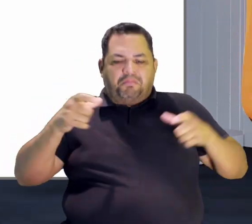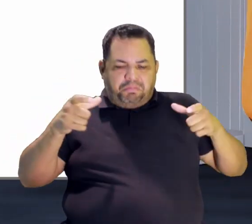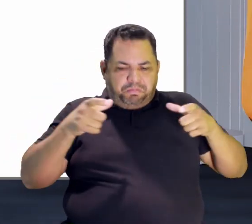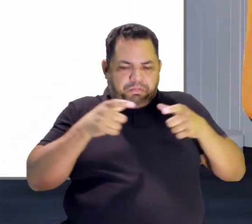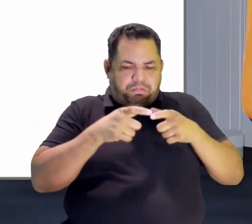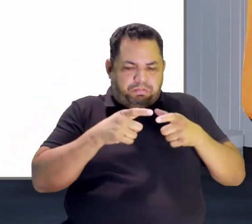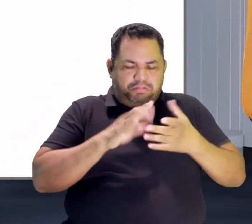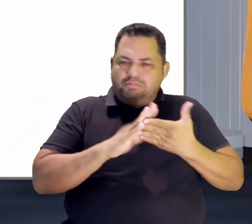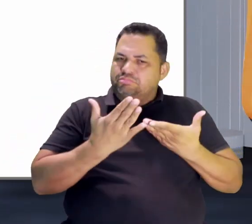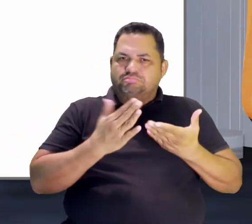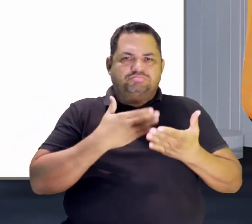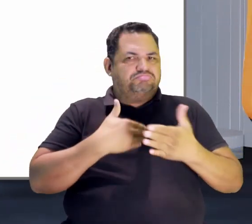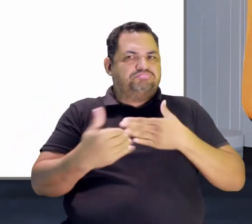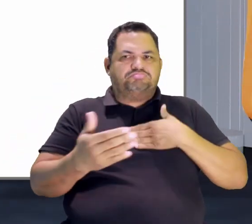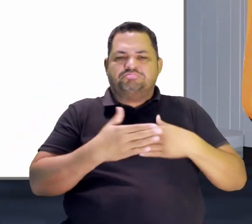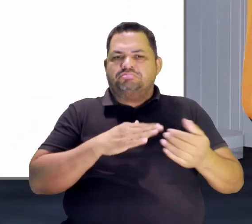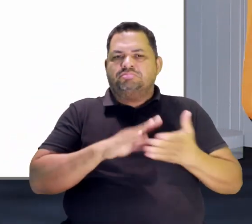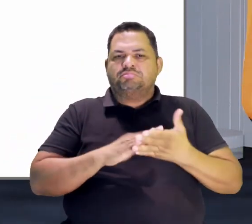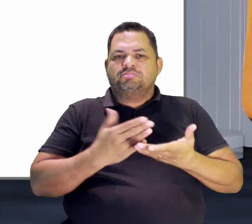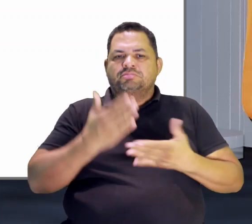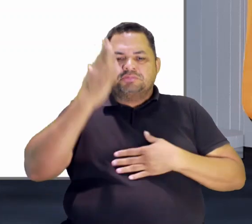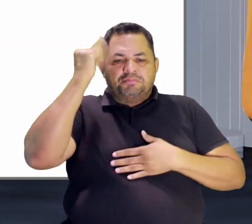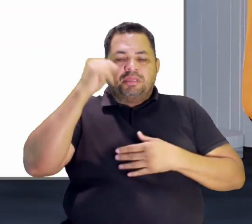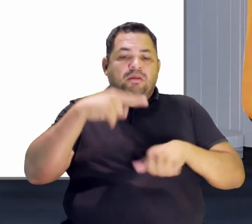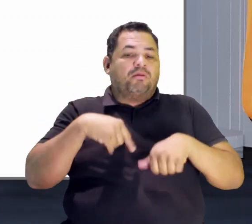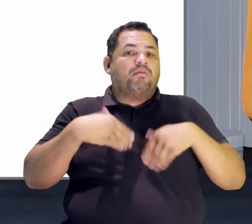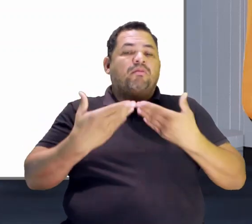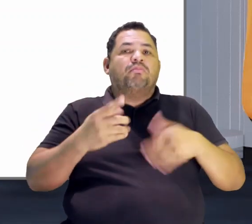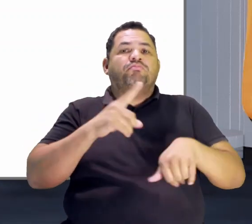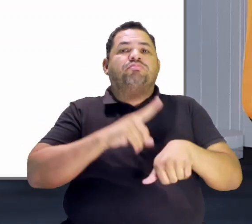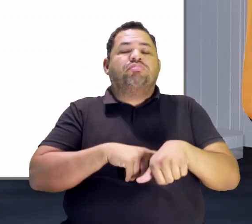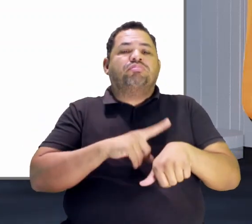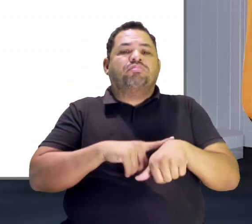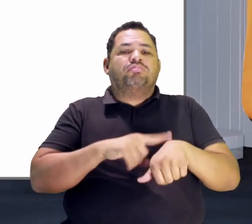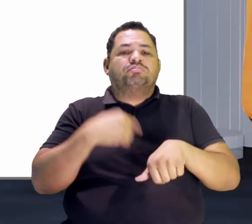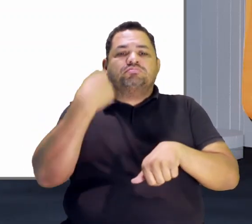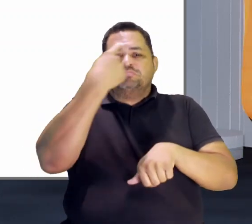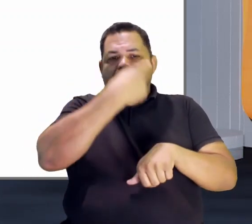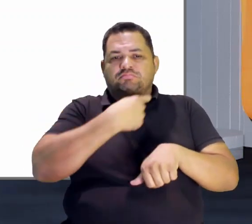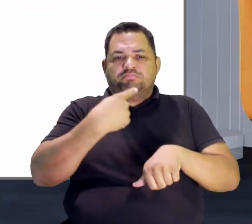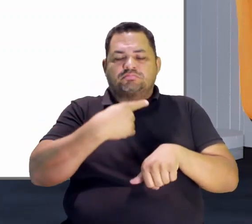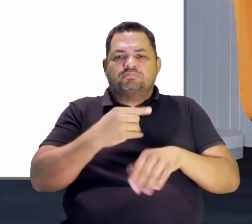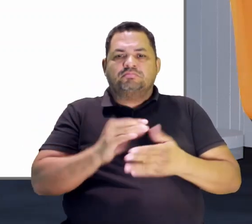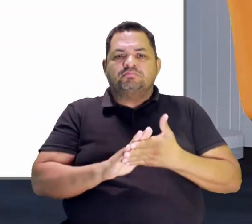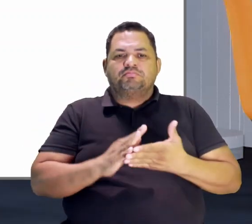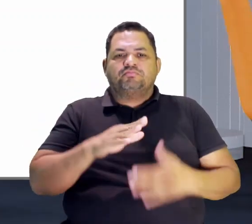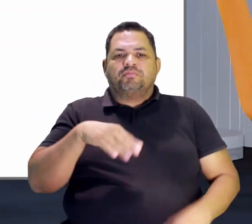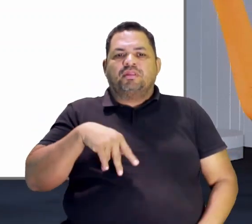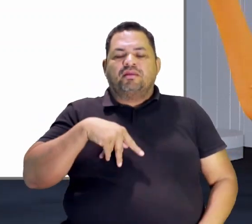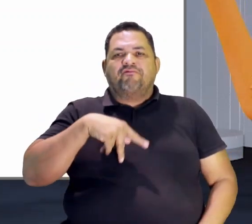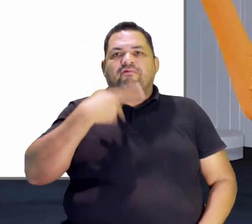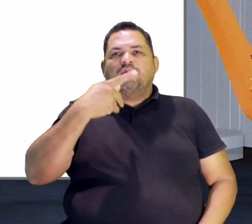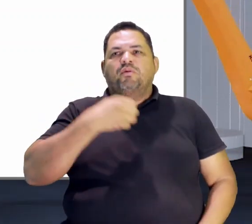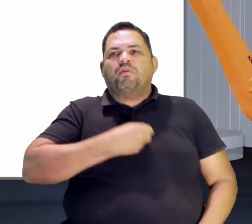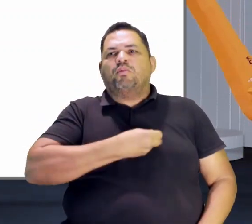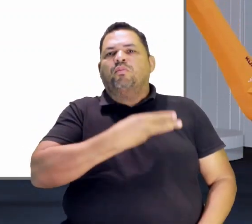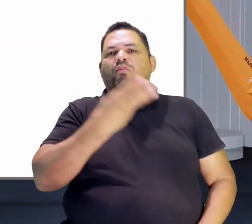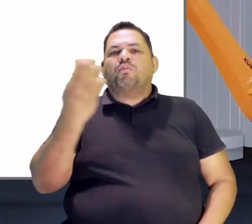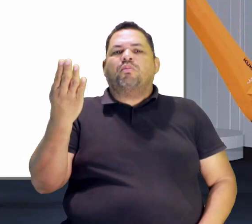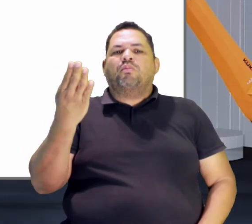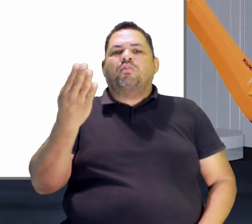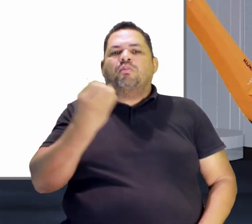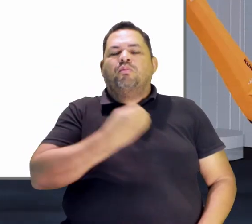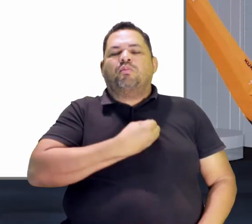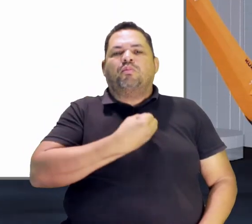Nada disso importa, só importa o tempo. Tempo é uma grandeza escalar. Você falou a quantidade e falou a